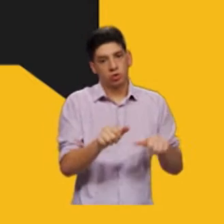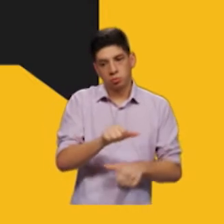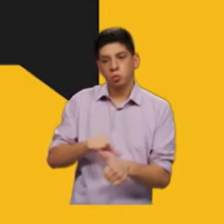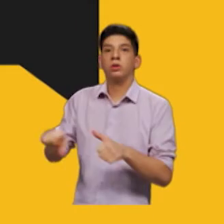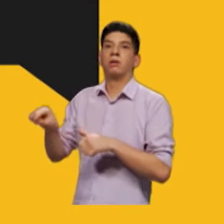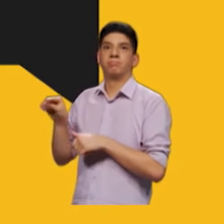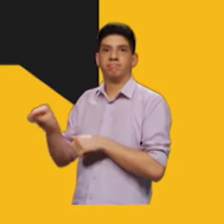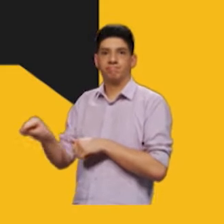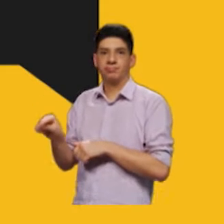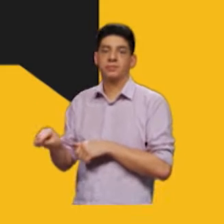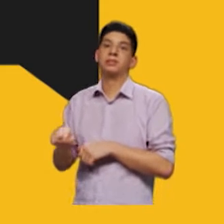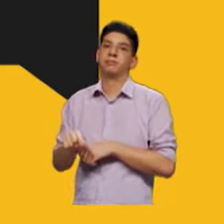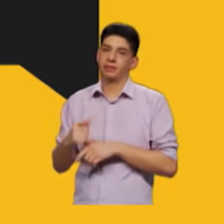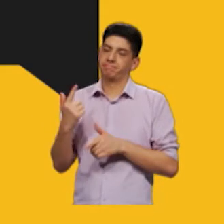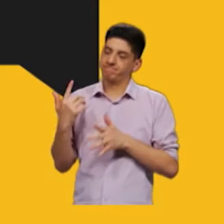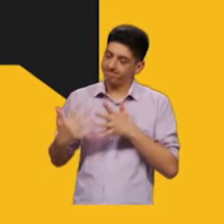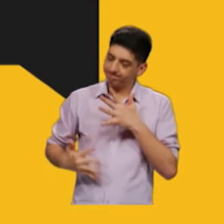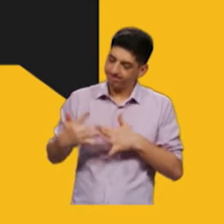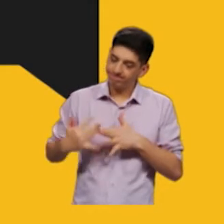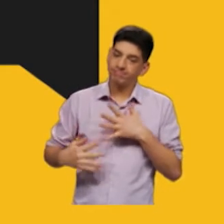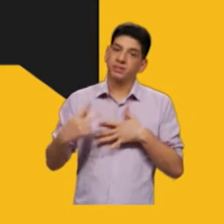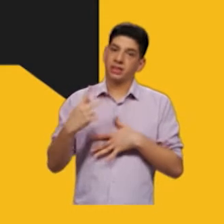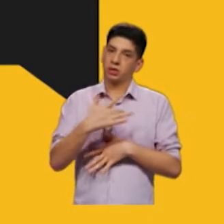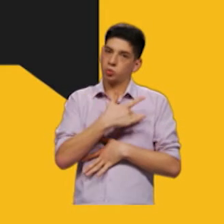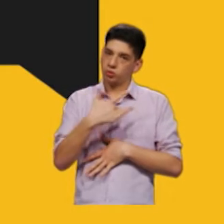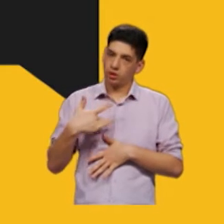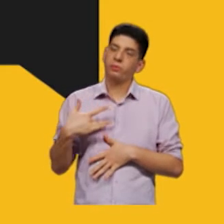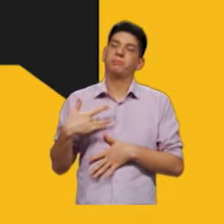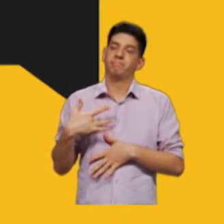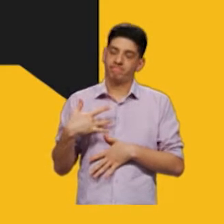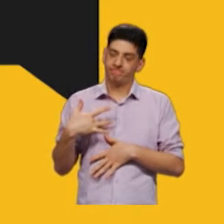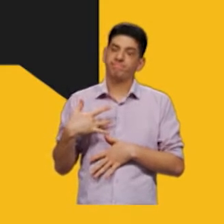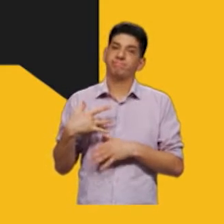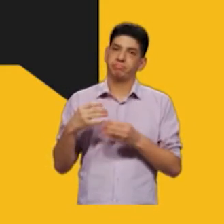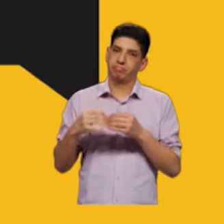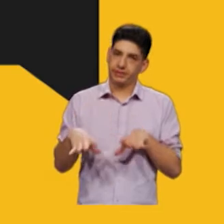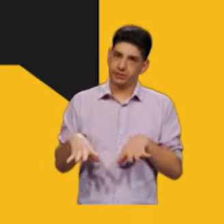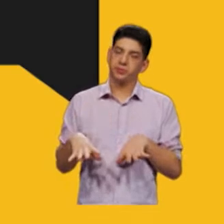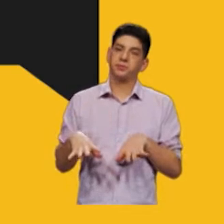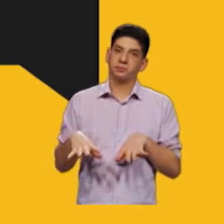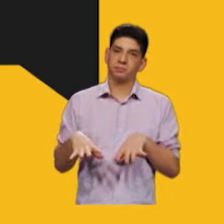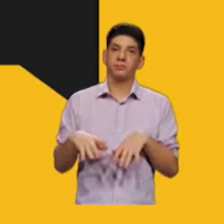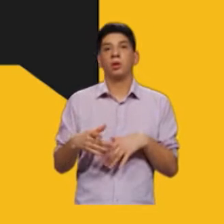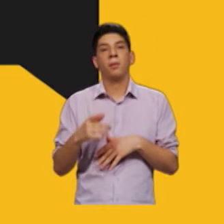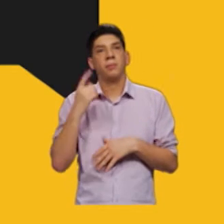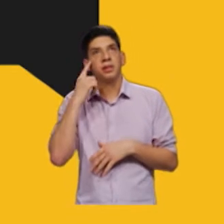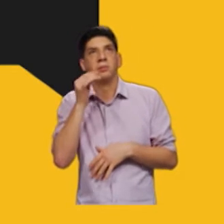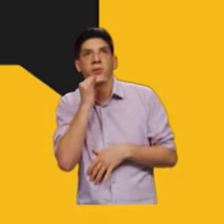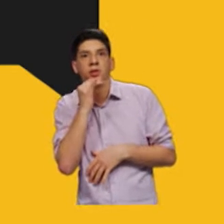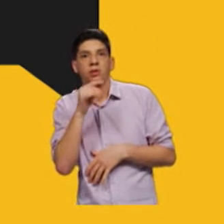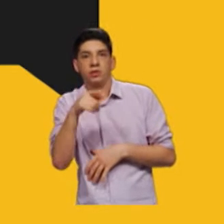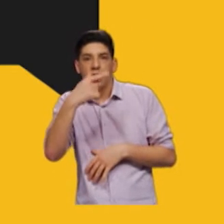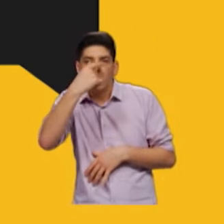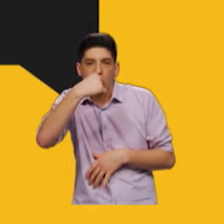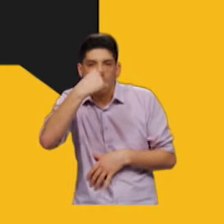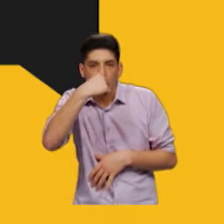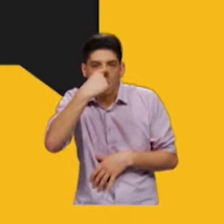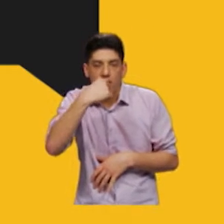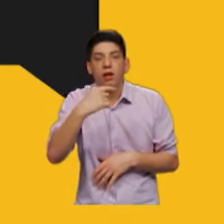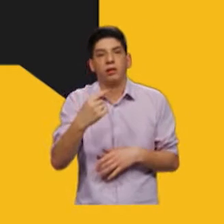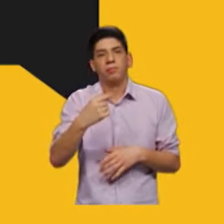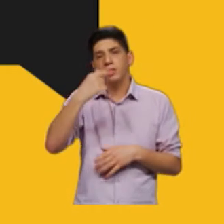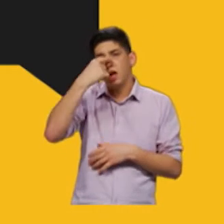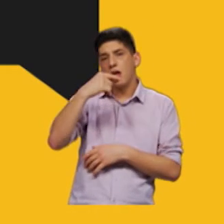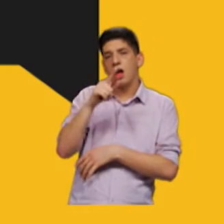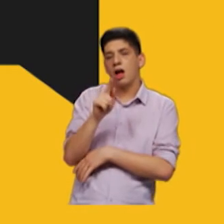vai comprometer ainda mais sua saúde. Então, vamos pensar aqui se você está gripado. A gripe em si é uma